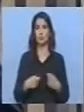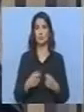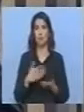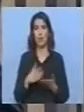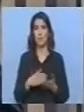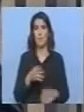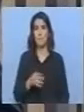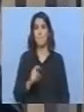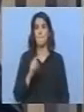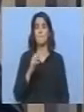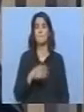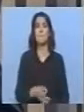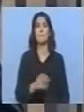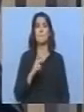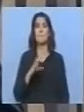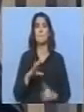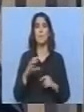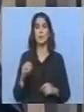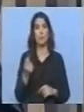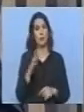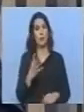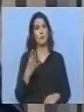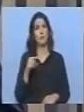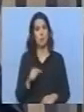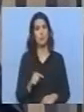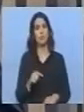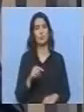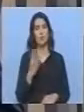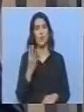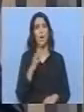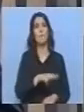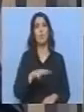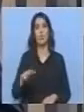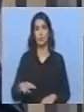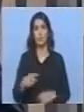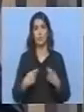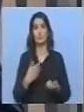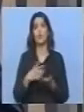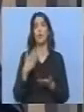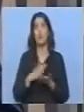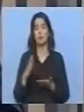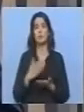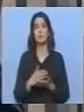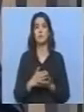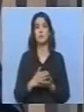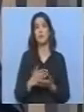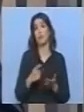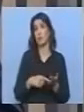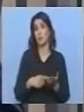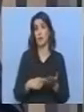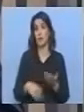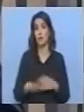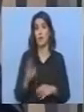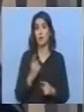caso do Paço, à volta de quase 4 milhões. Uhum. No Paço das Escolas, à volta de 4 milhões de obras que, enfim, que ainda estão para estar.